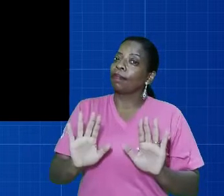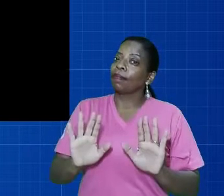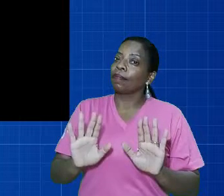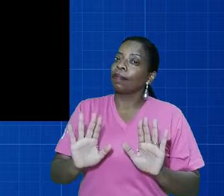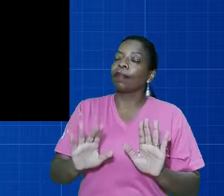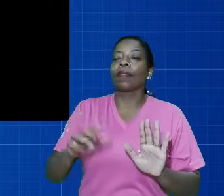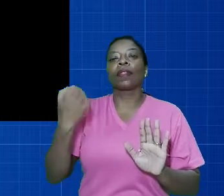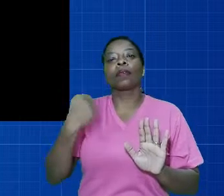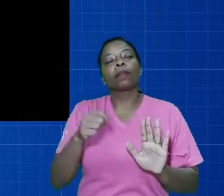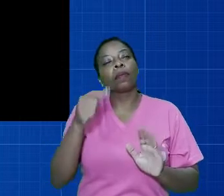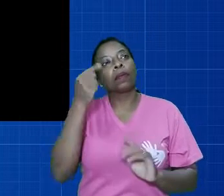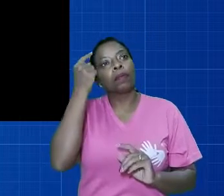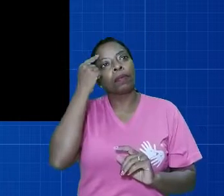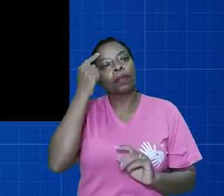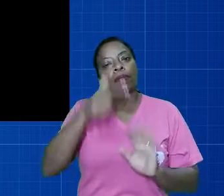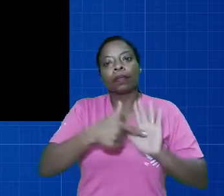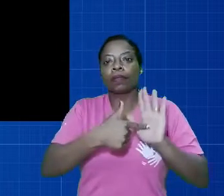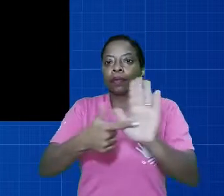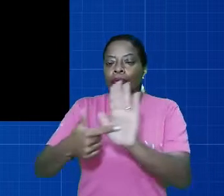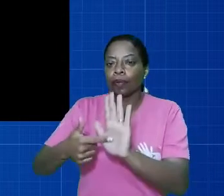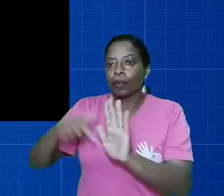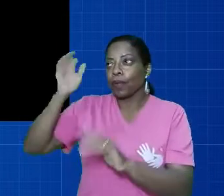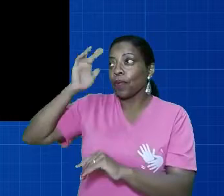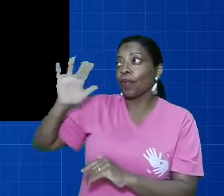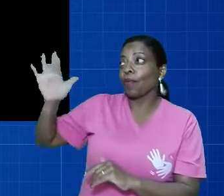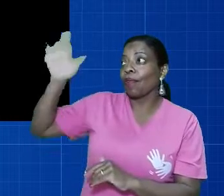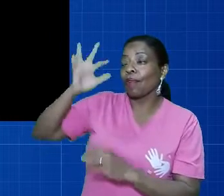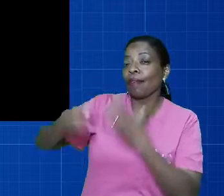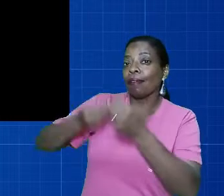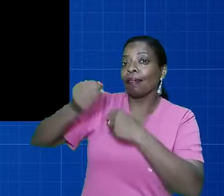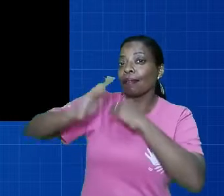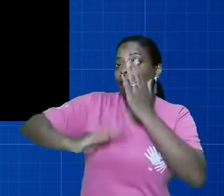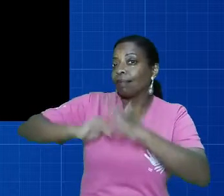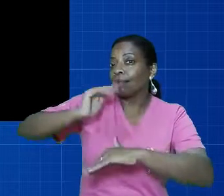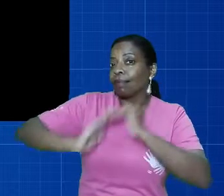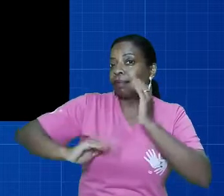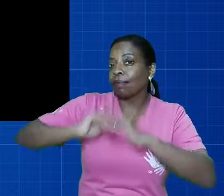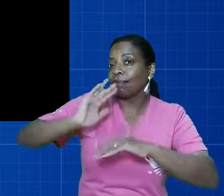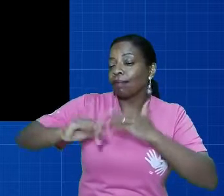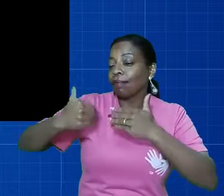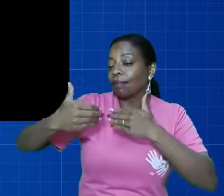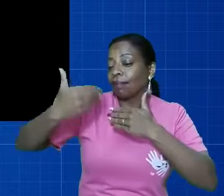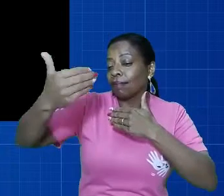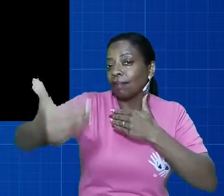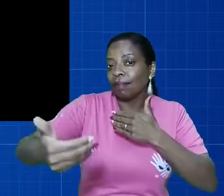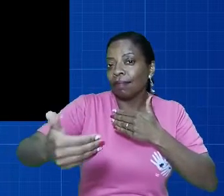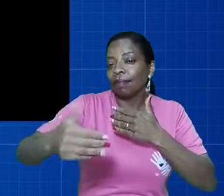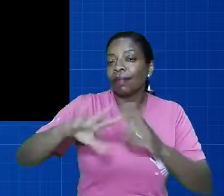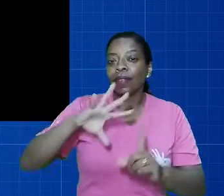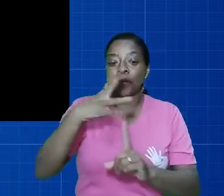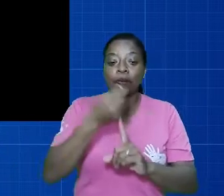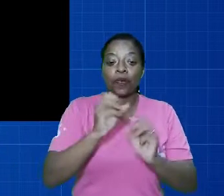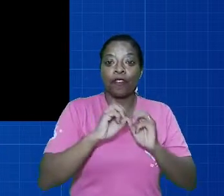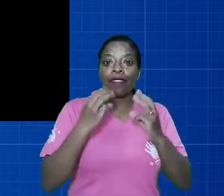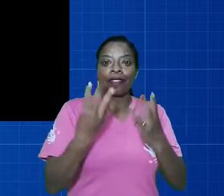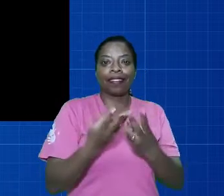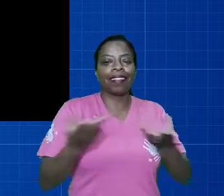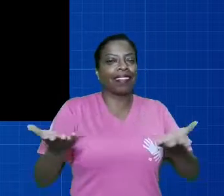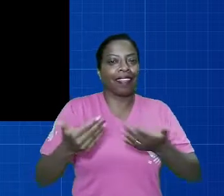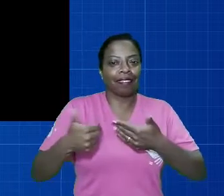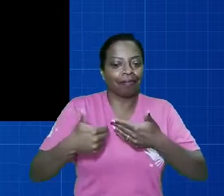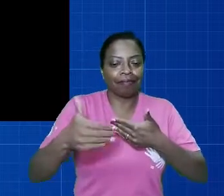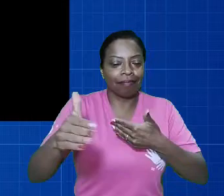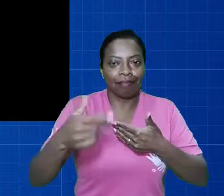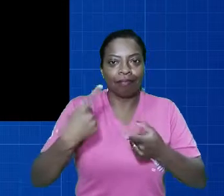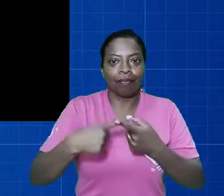trazer essas questões para a gente refletir sobre as práticas que vão ser feitas, né, na oficina de arte a partir de agora, né, a